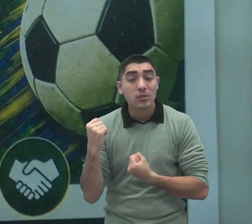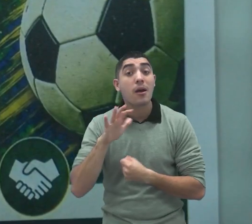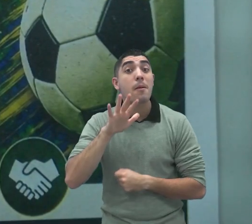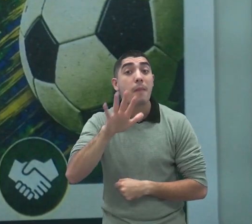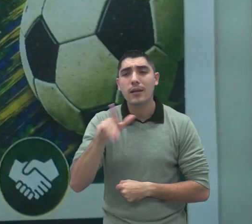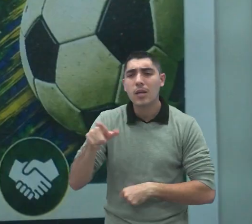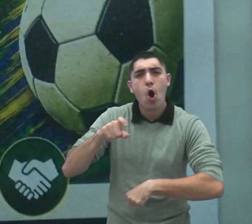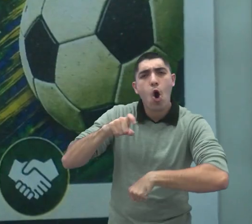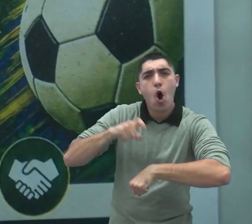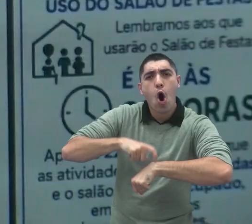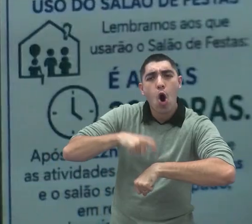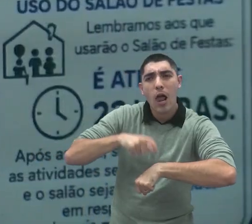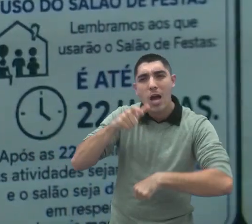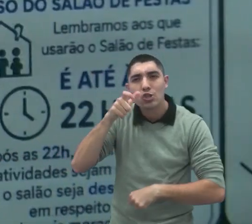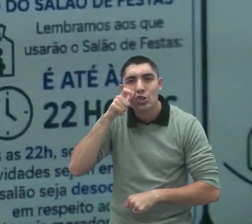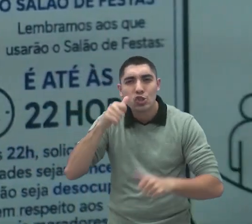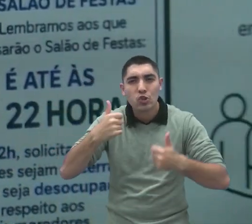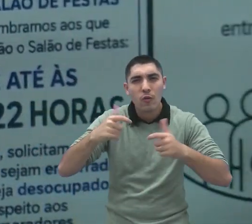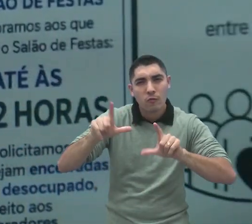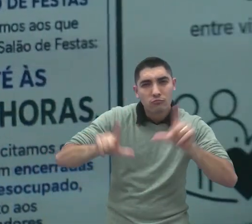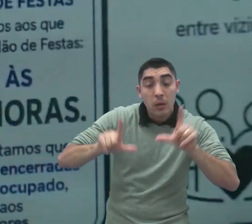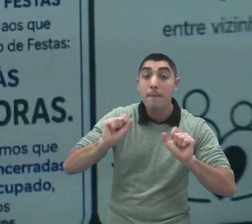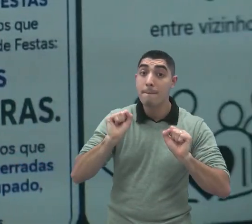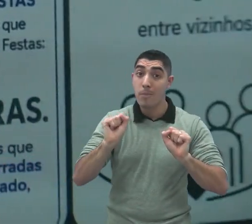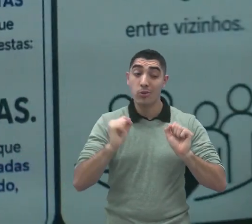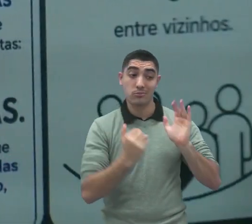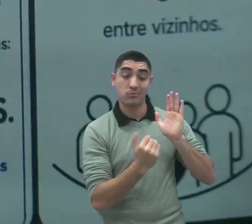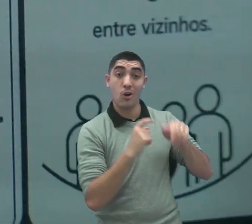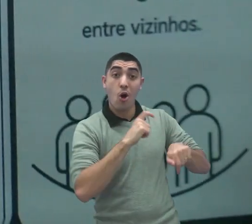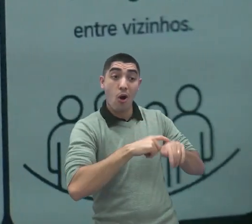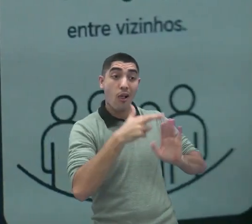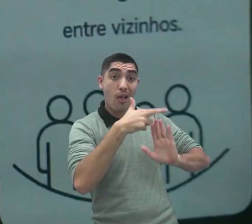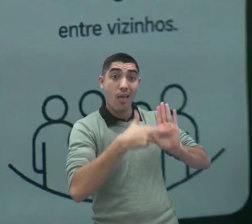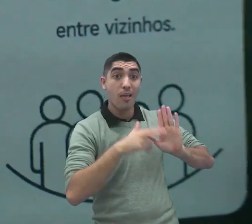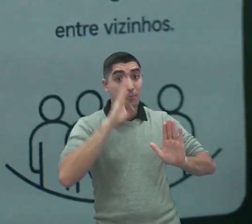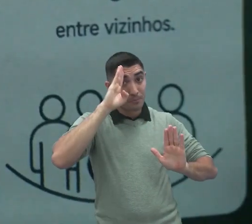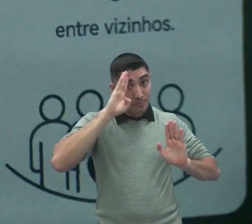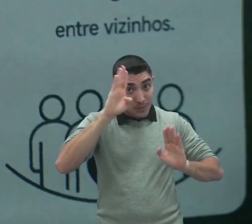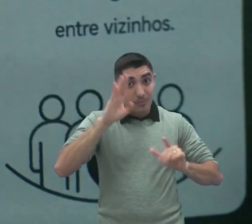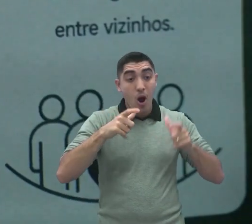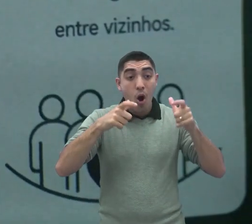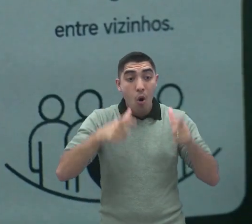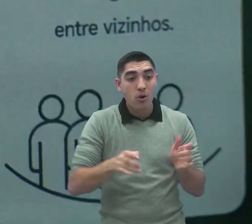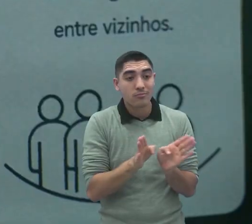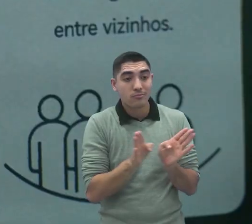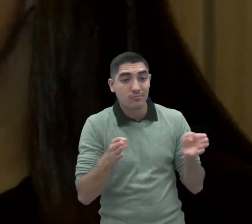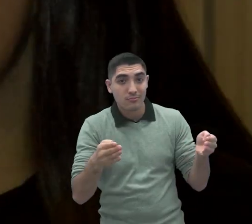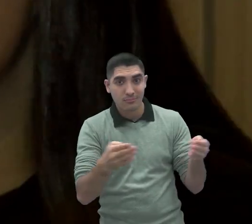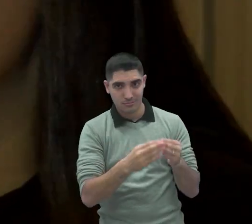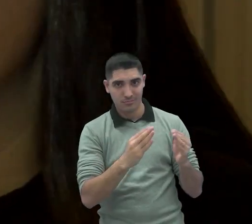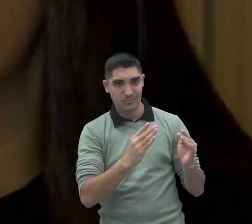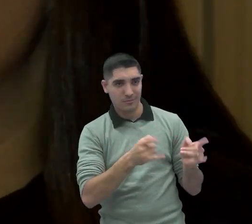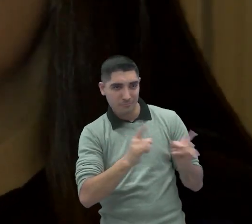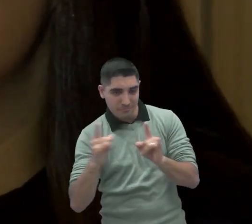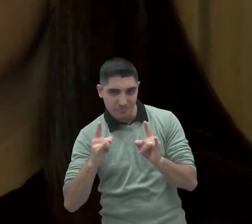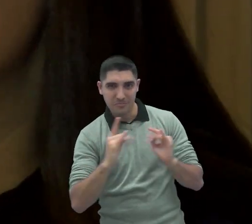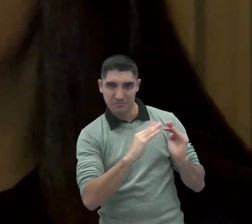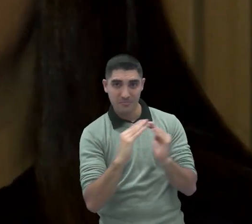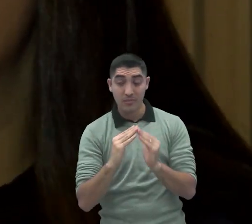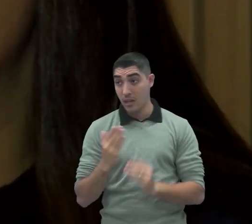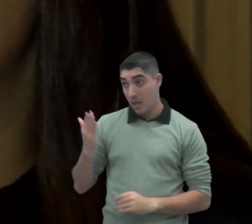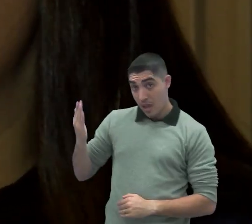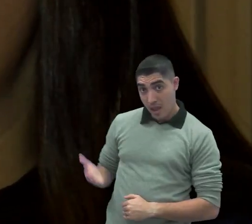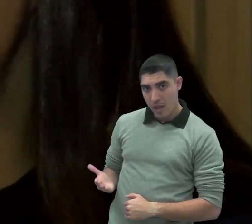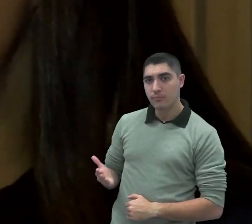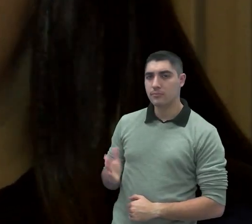com as transmissões dos jogos pode extrapolar os limites legais do barulho, especialmente nos condomínios. A Giane é síndica